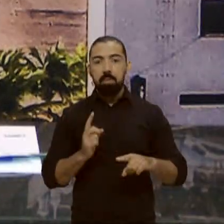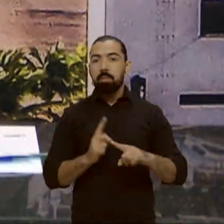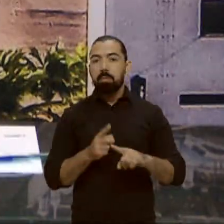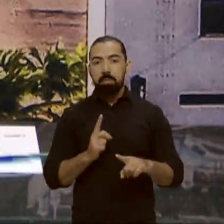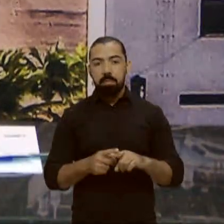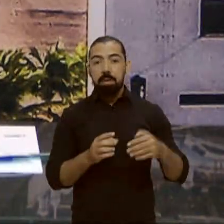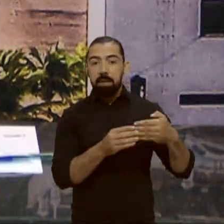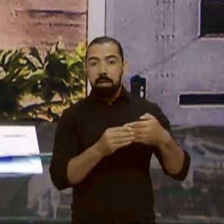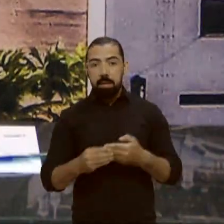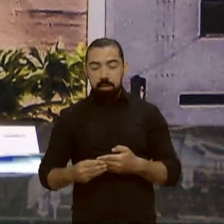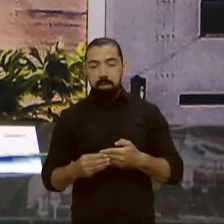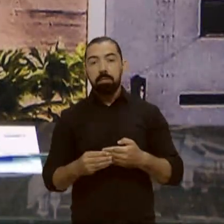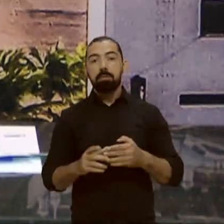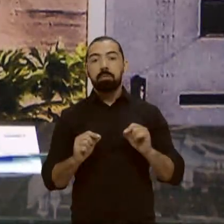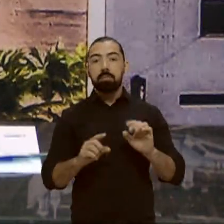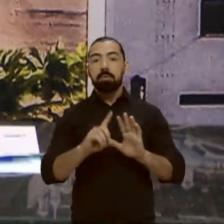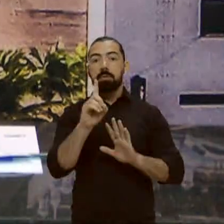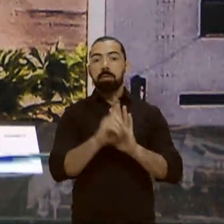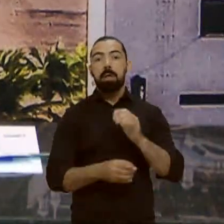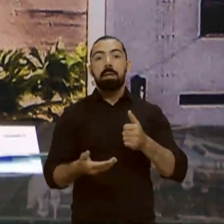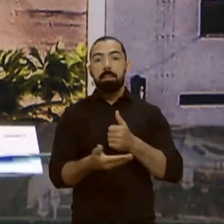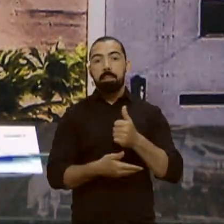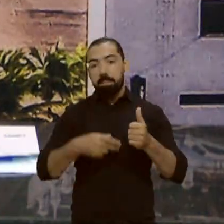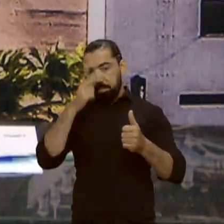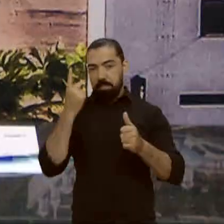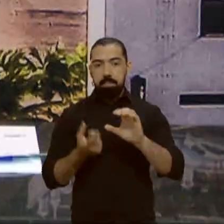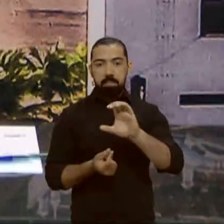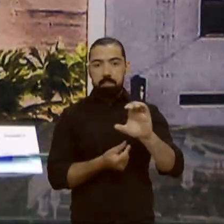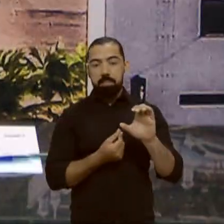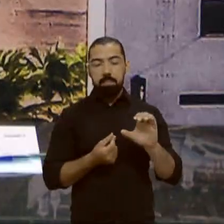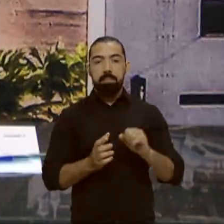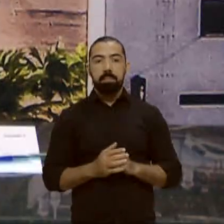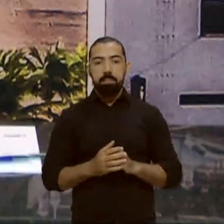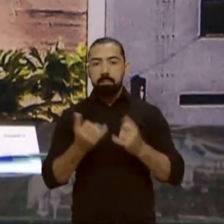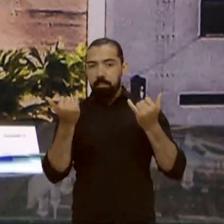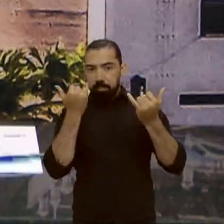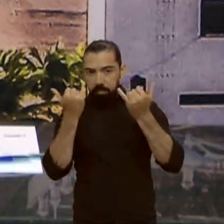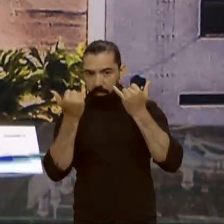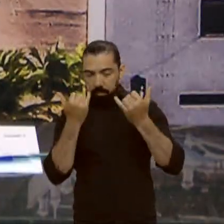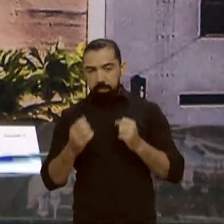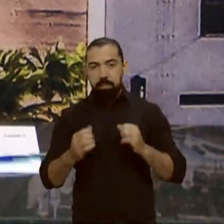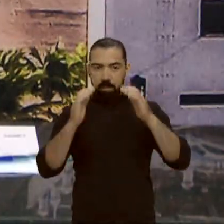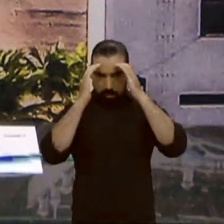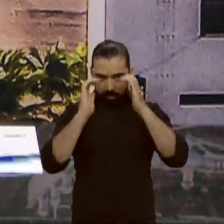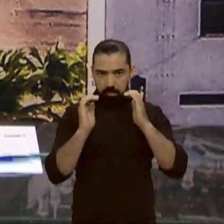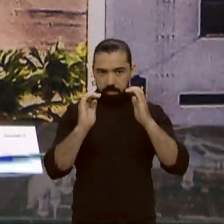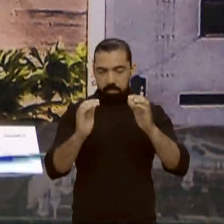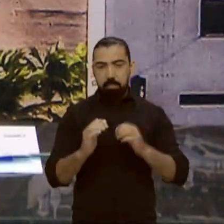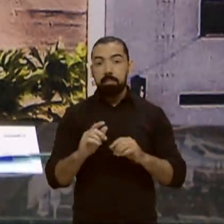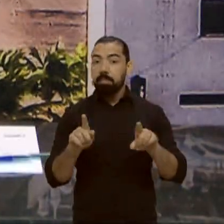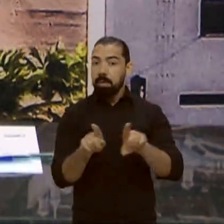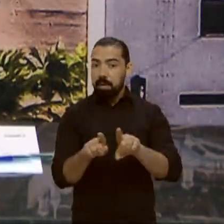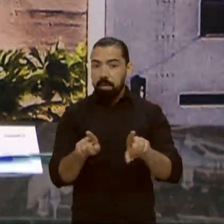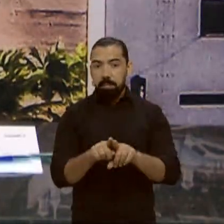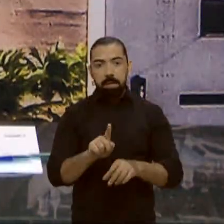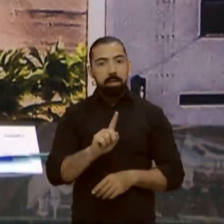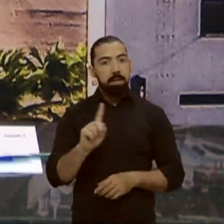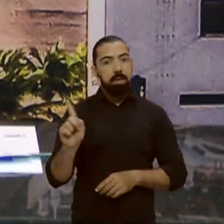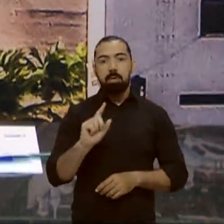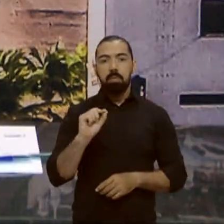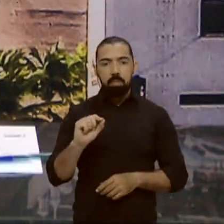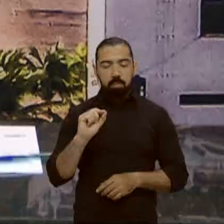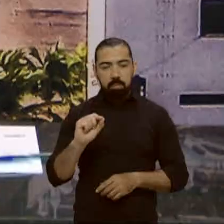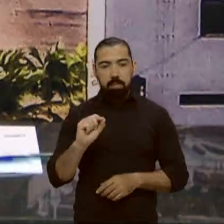ao centro o direito básico do consumidor: ser informado, ser respeitado e não ser vítima de